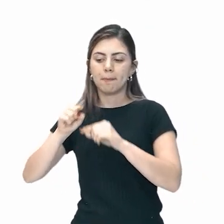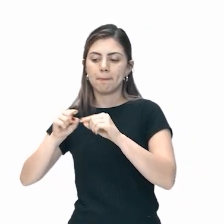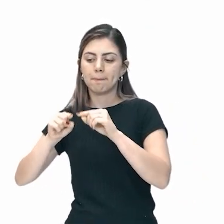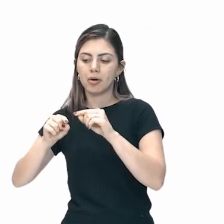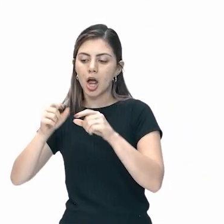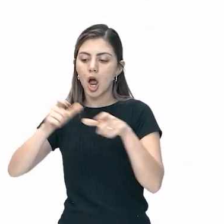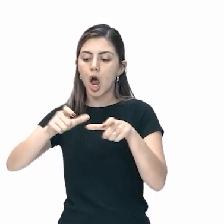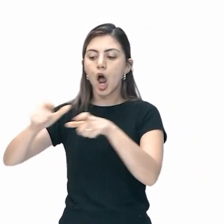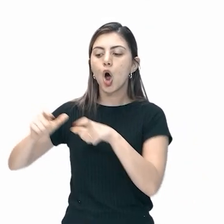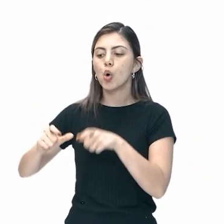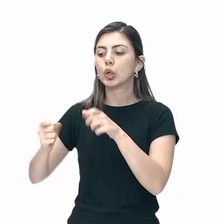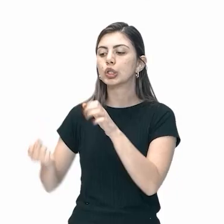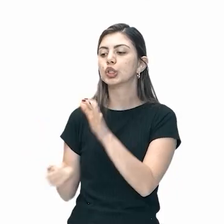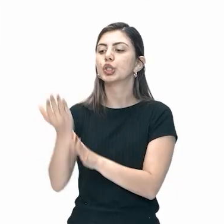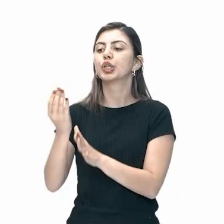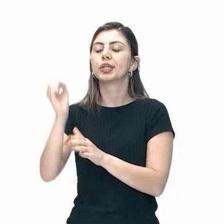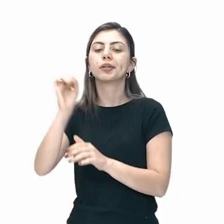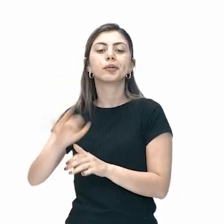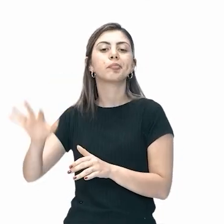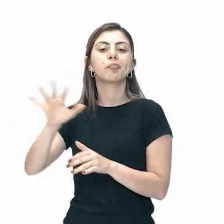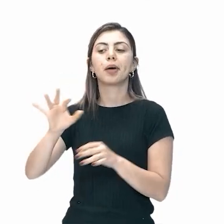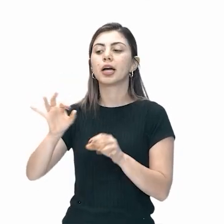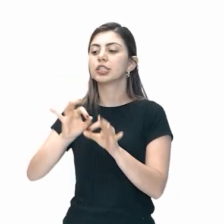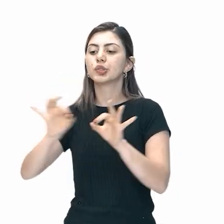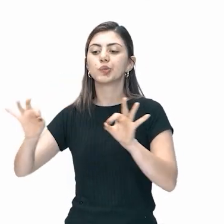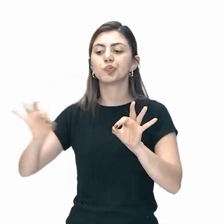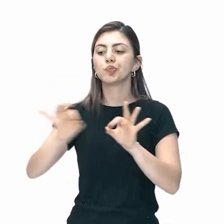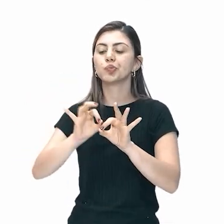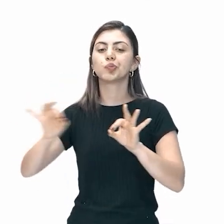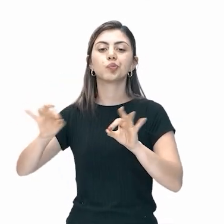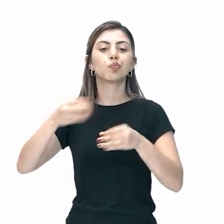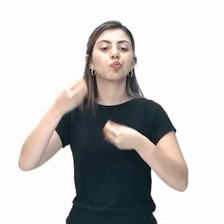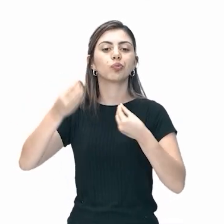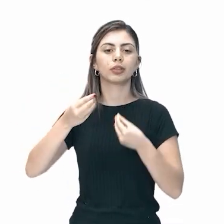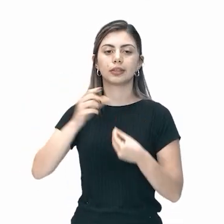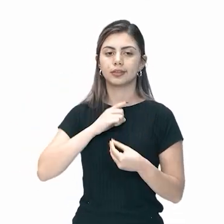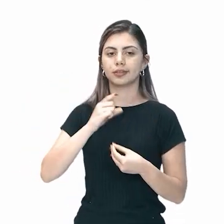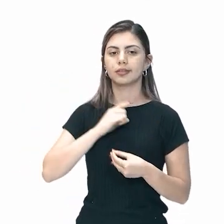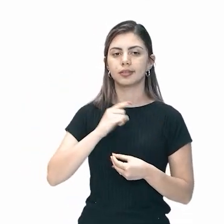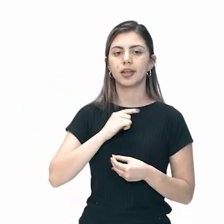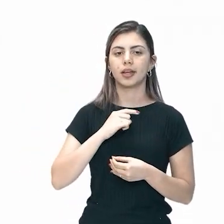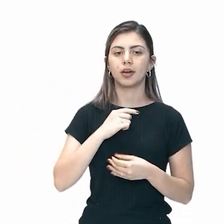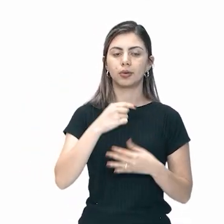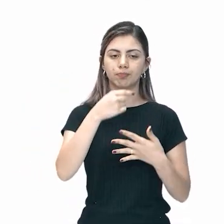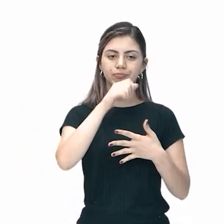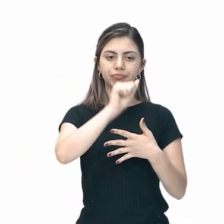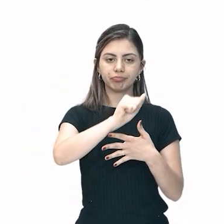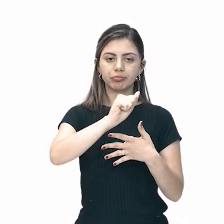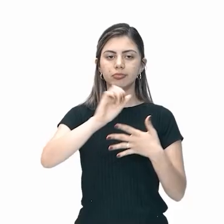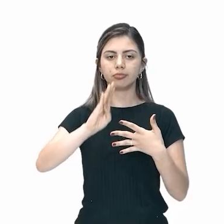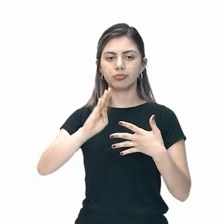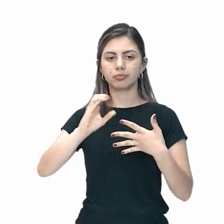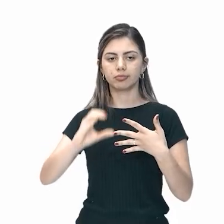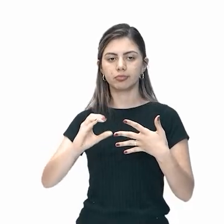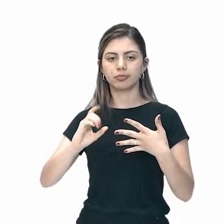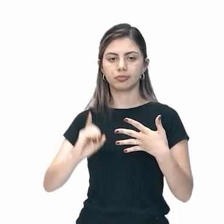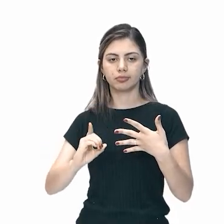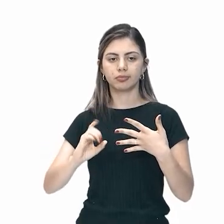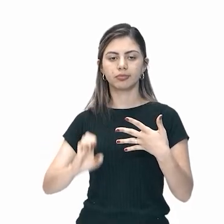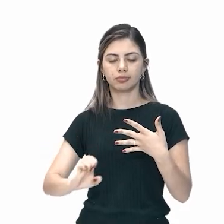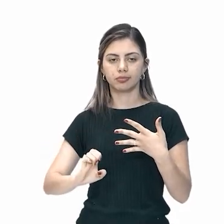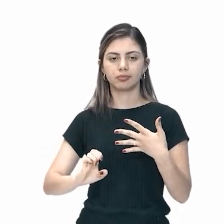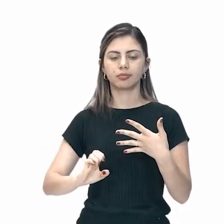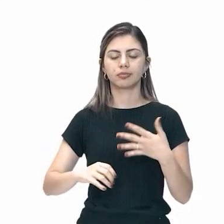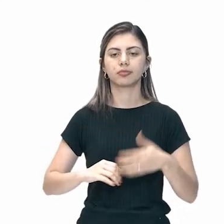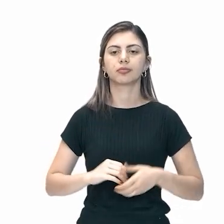tá, gente? Eu quero saber o valor da posição da imagem. E aí eu tenho alguns valores, ó. Letra A, B, C, D